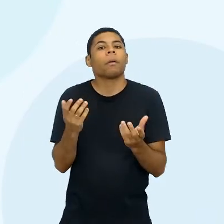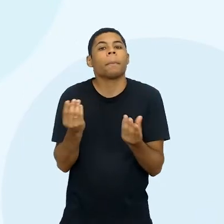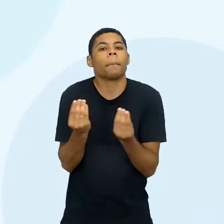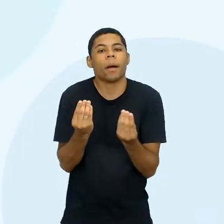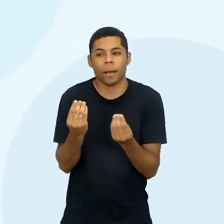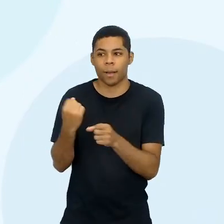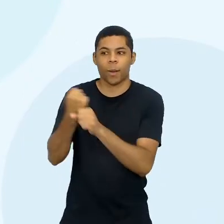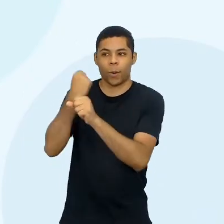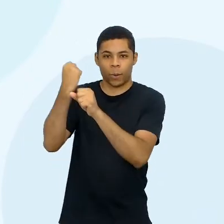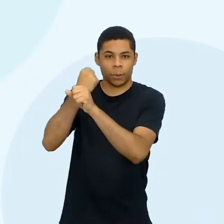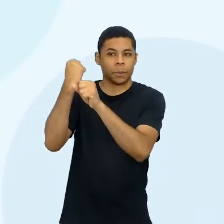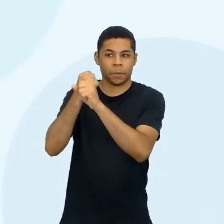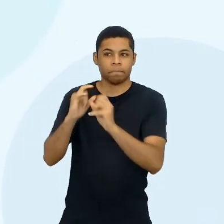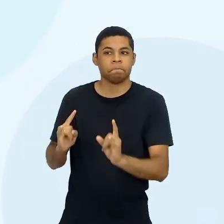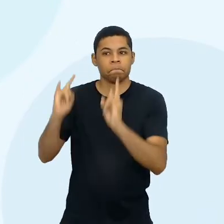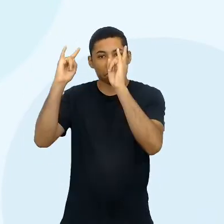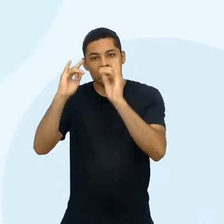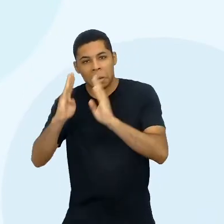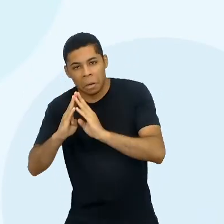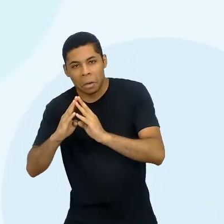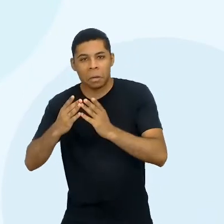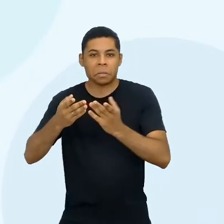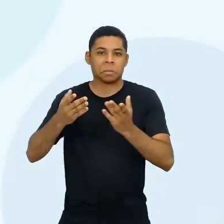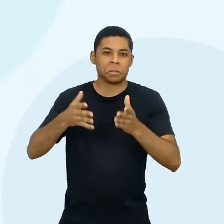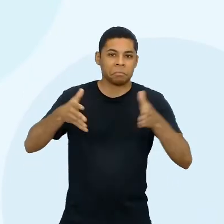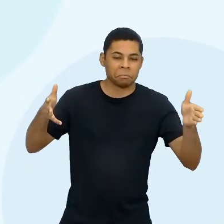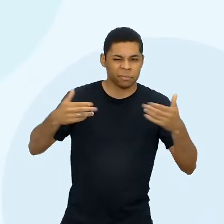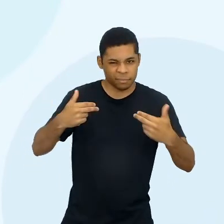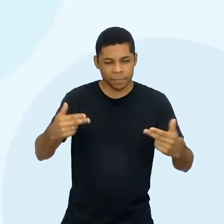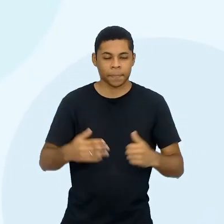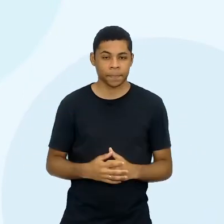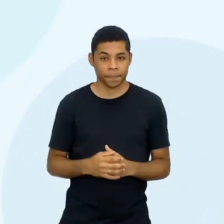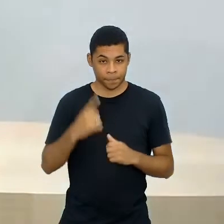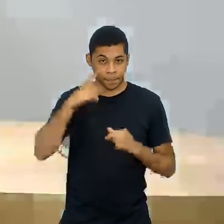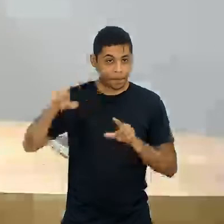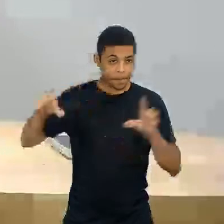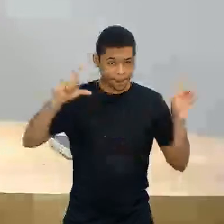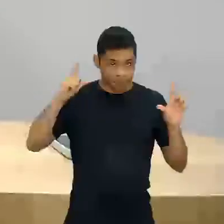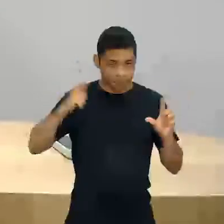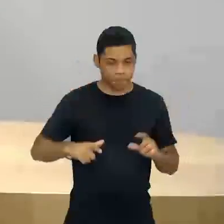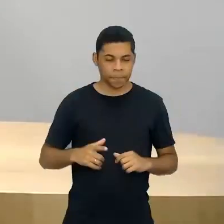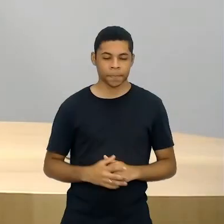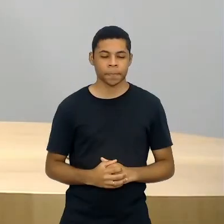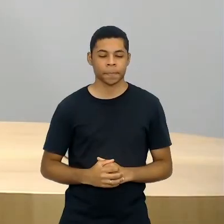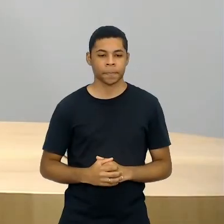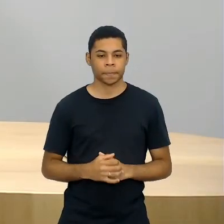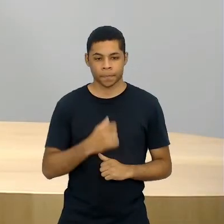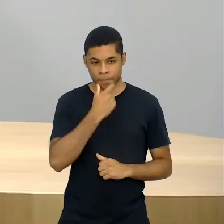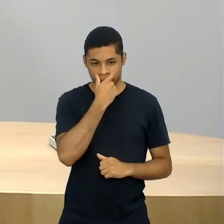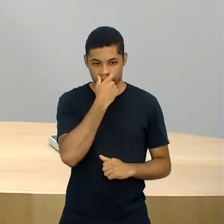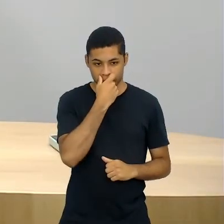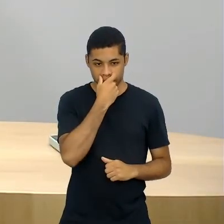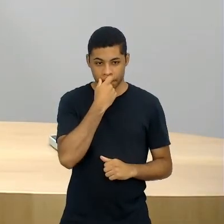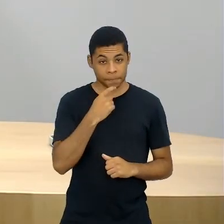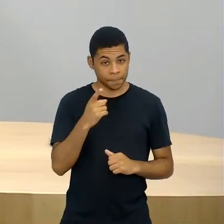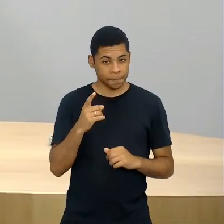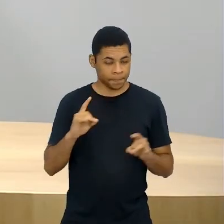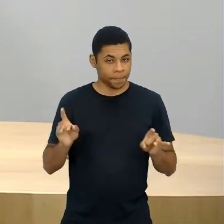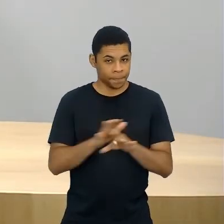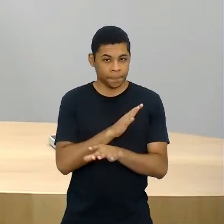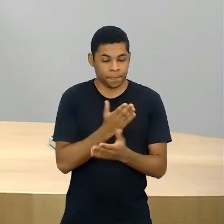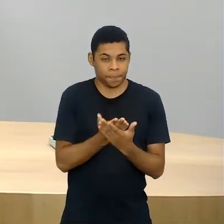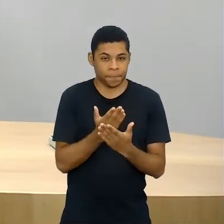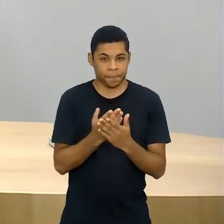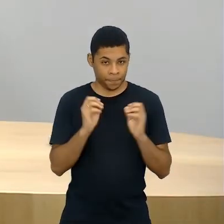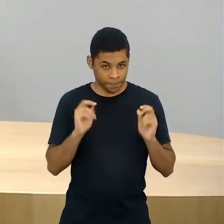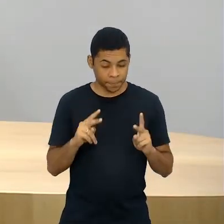aí civis. Pode voltar aqui para mim, por gentileza. Volta aqui para mim e nós estamos tendo aí, né, essa finalização da aula,